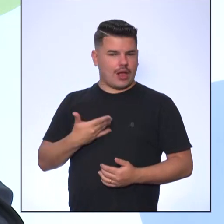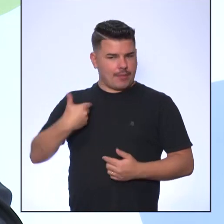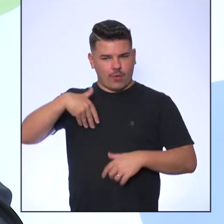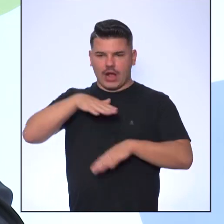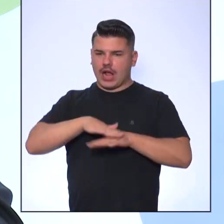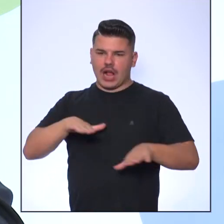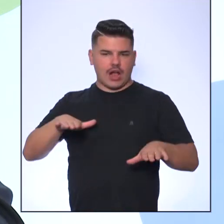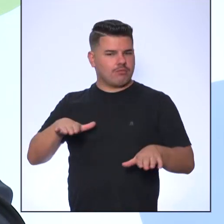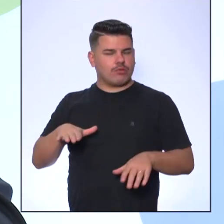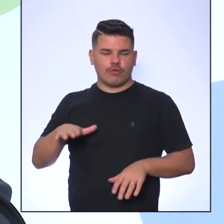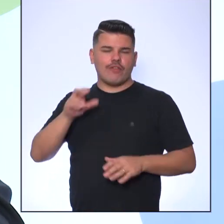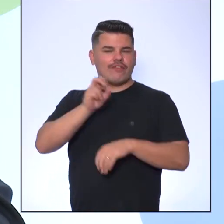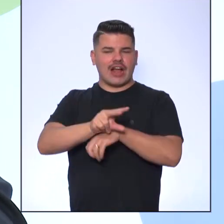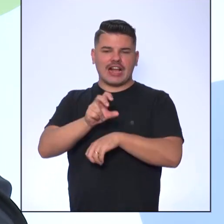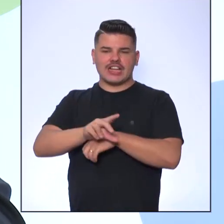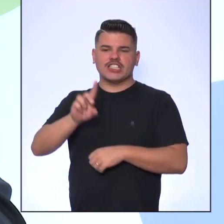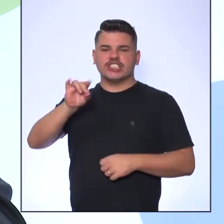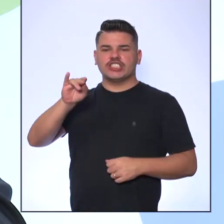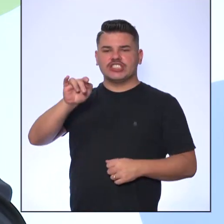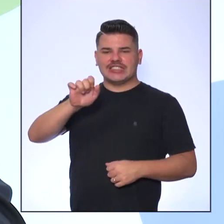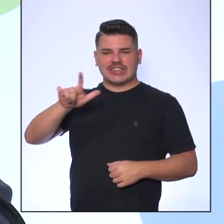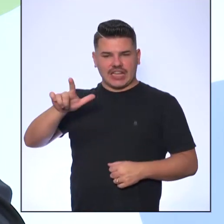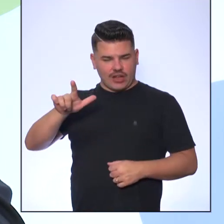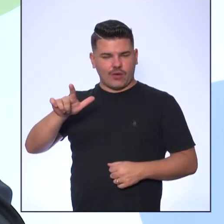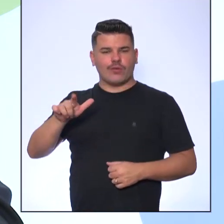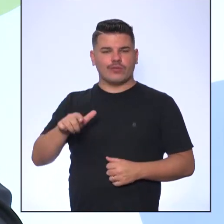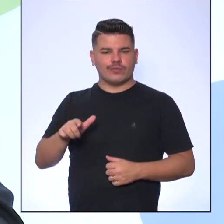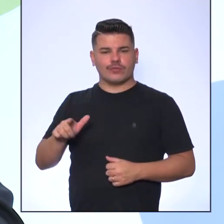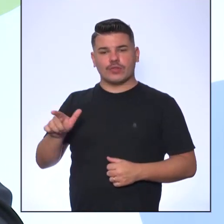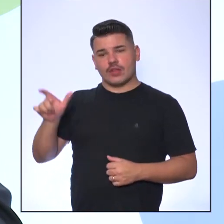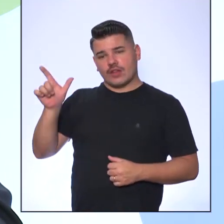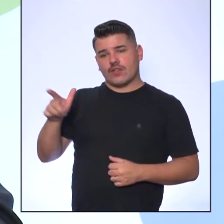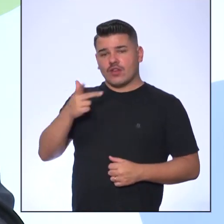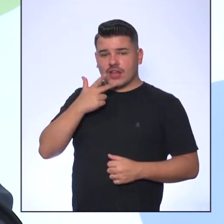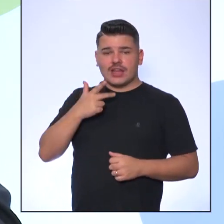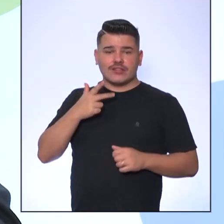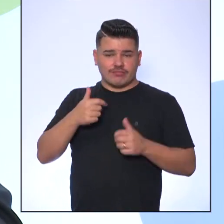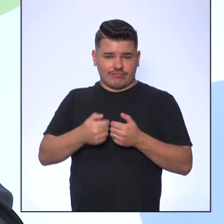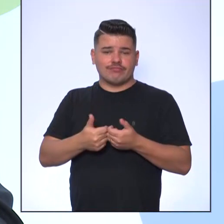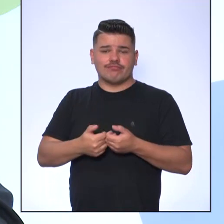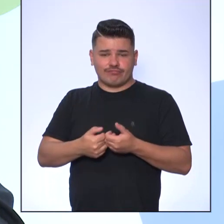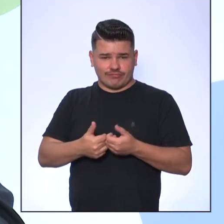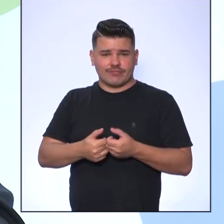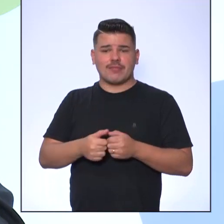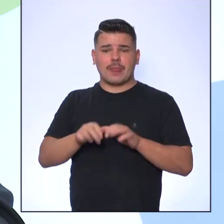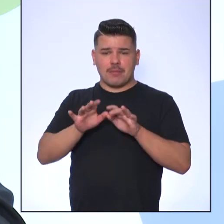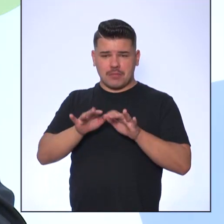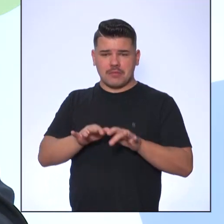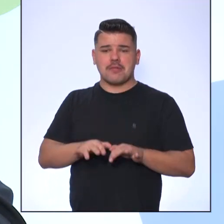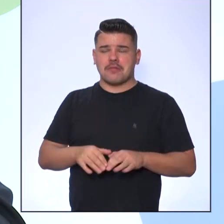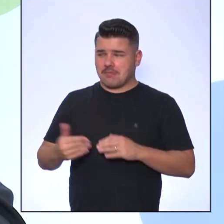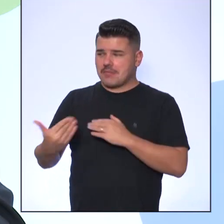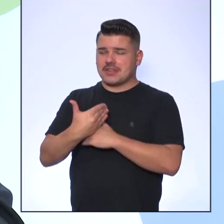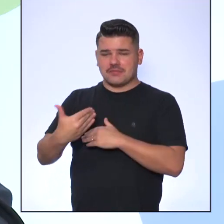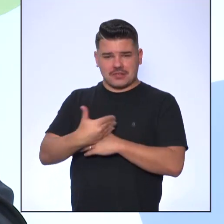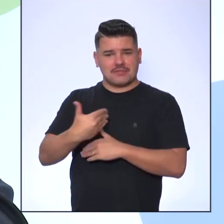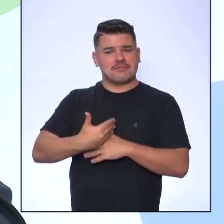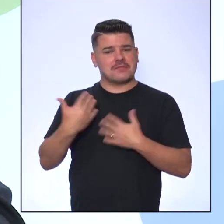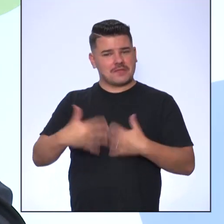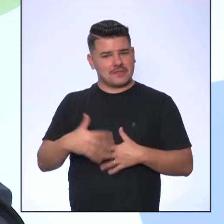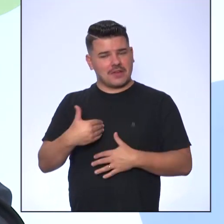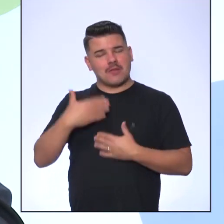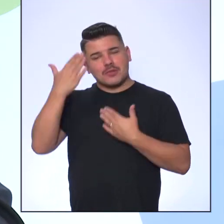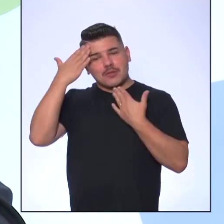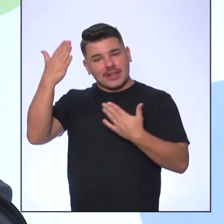as vagas do digital. Né? O Eric comenta aqui, chat agitado, é verdade, tem muita participação aqui no chat, agradeço aí